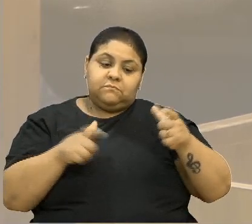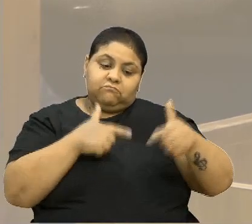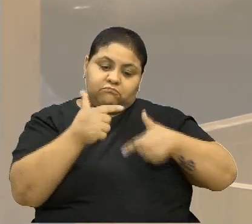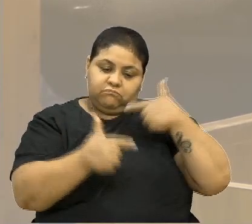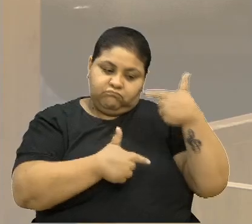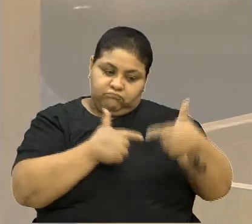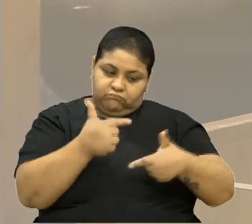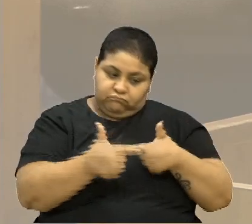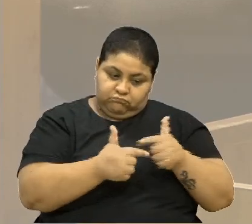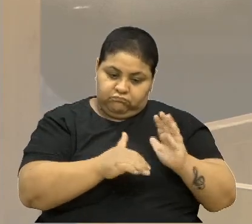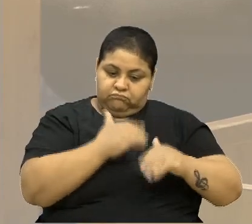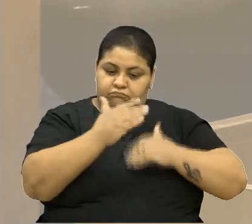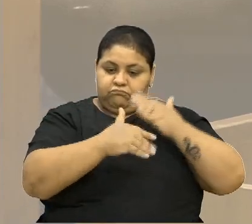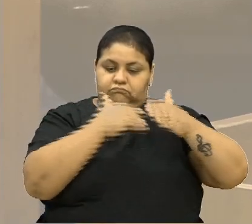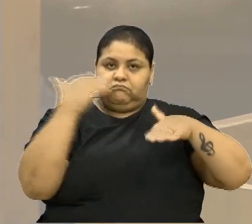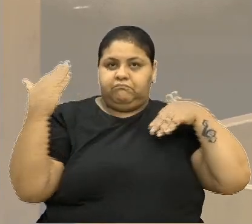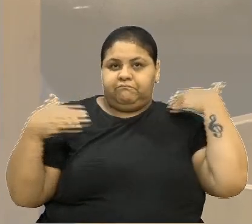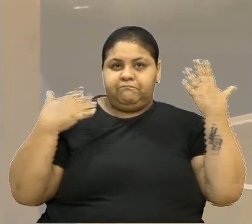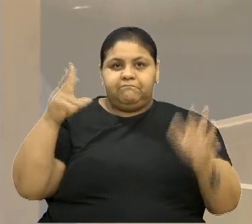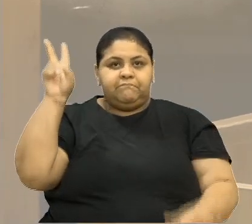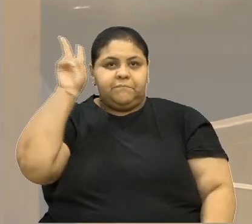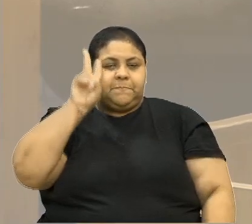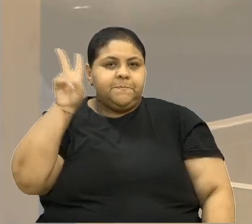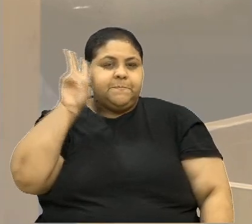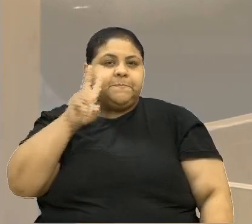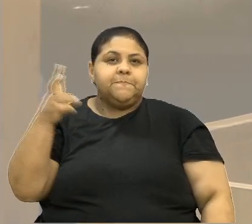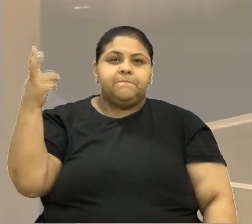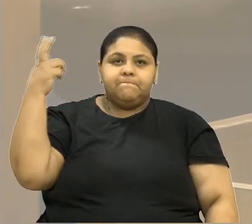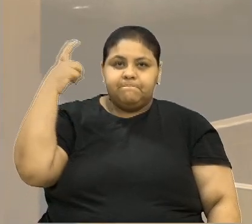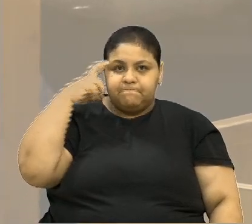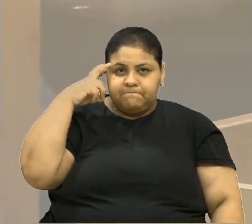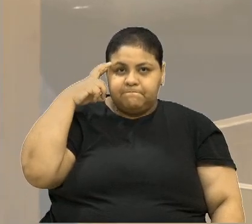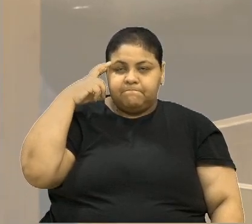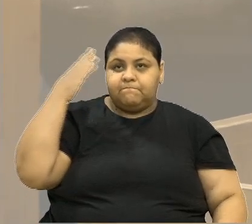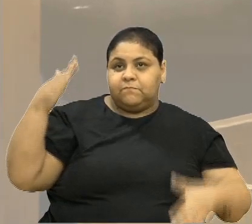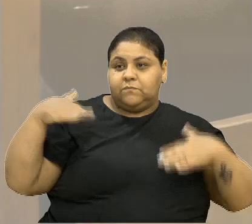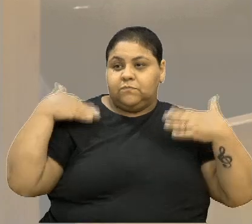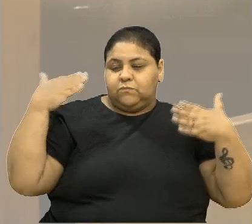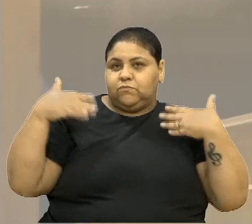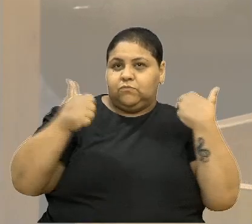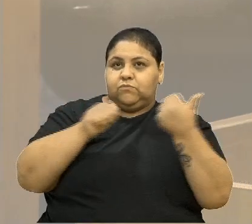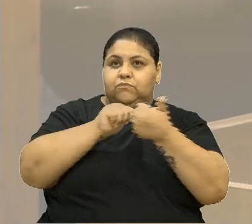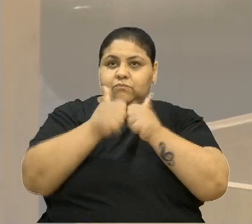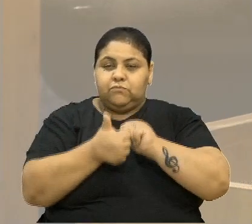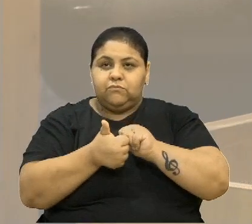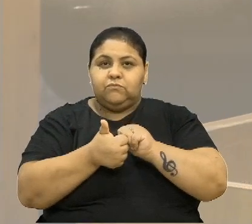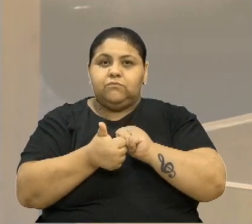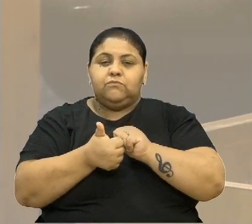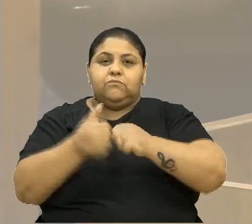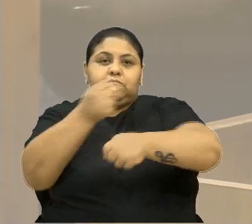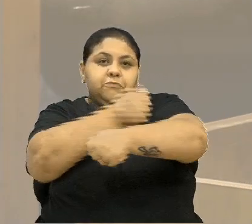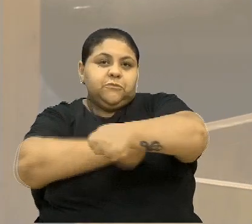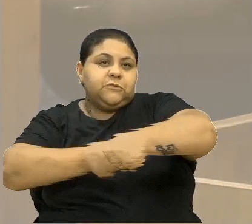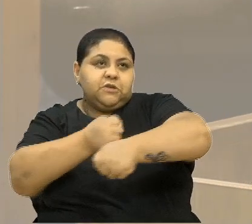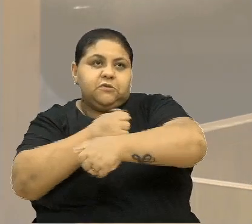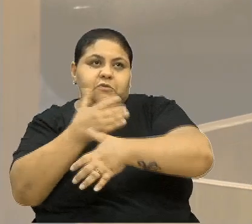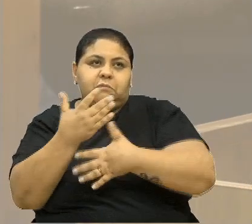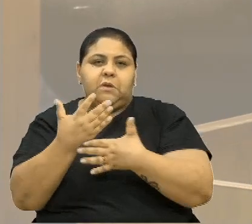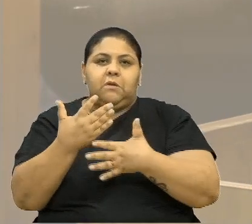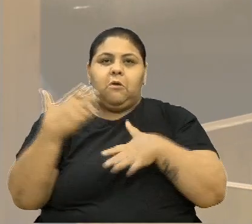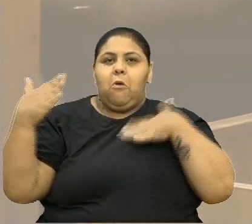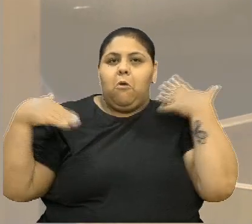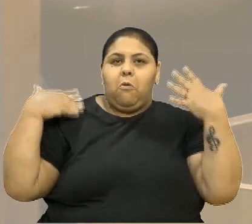trabalho, desenvolvendo o turismo, a história, a cultura, o turismo esportivo, o turismo de gastronomia, o turismo